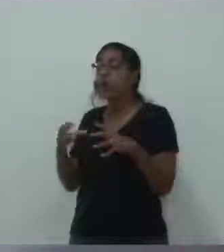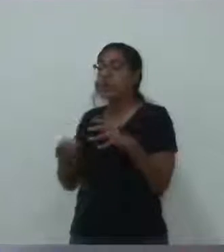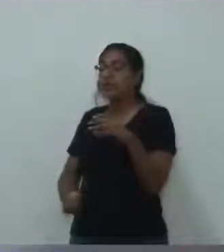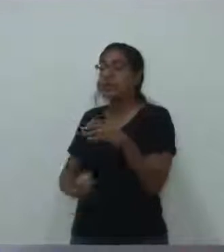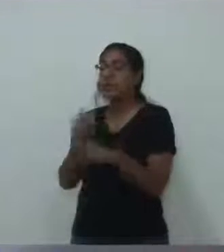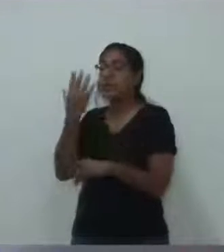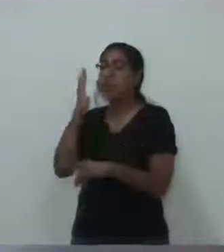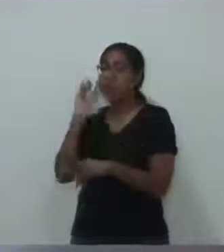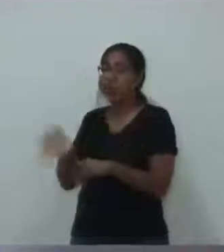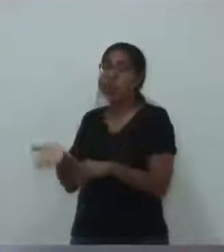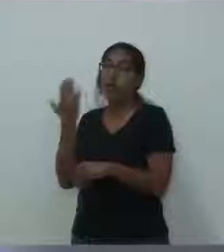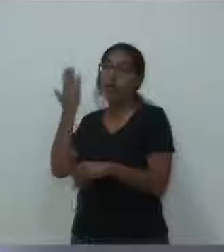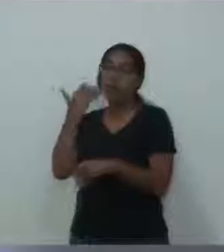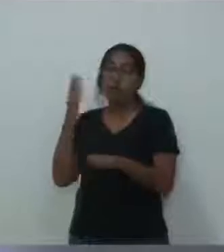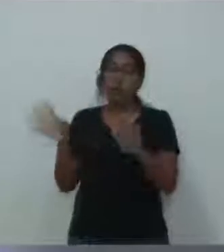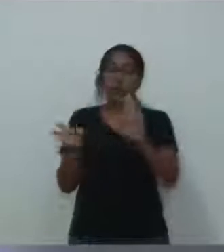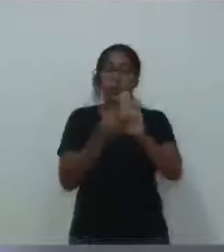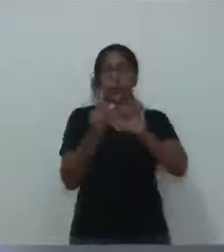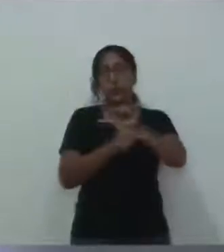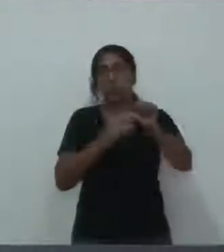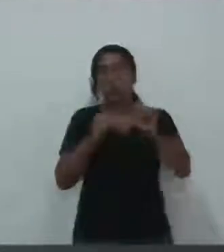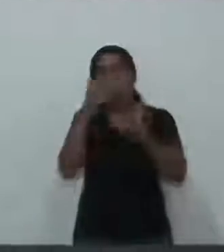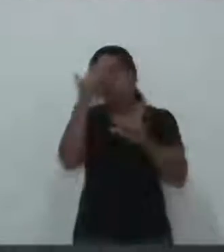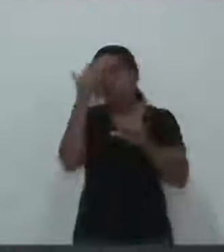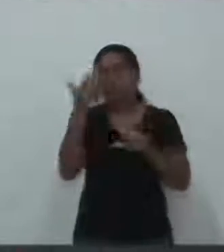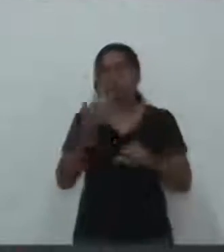emenda modificativa. Obrigado.